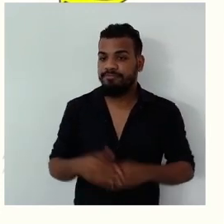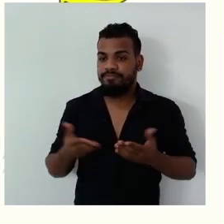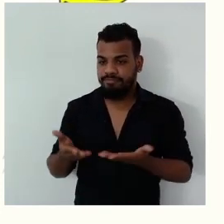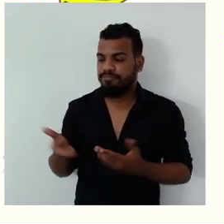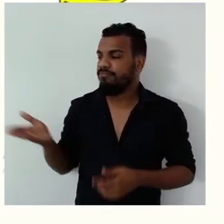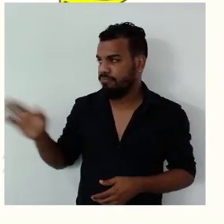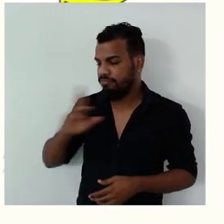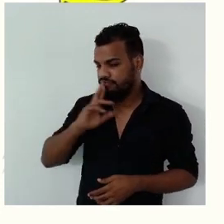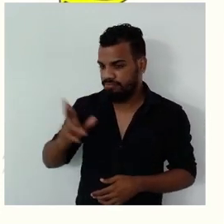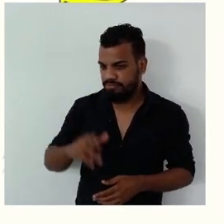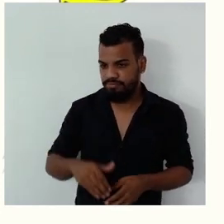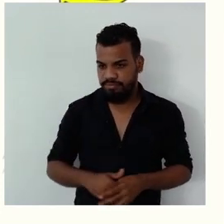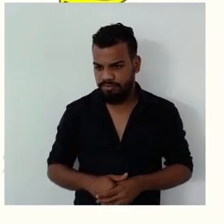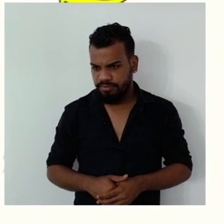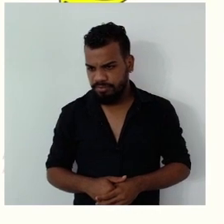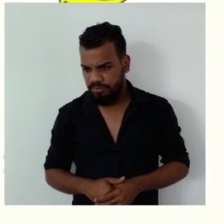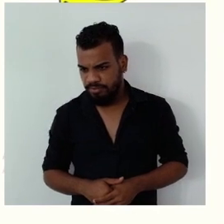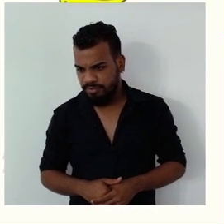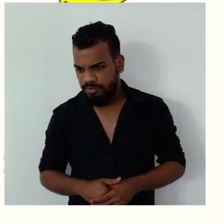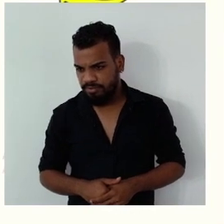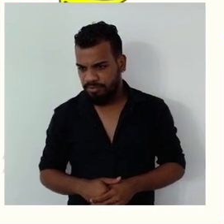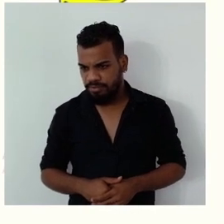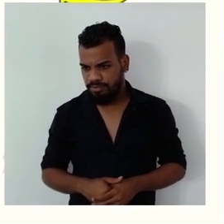atual do salário dele é de